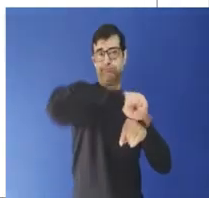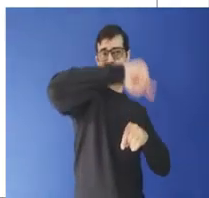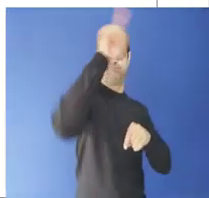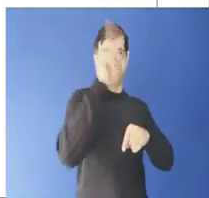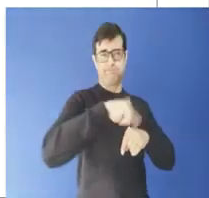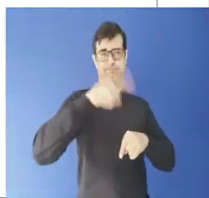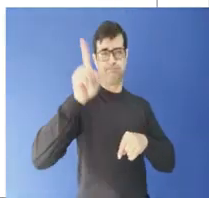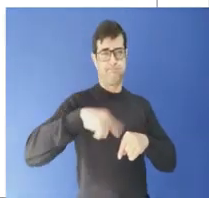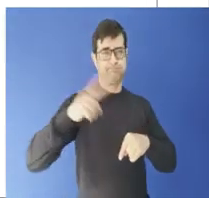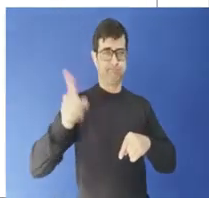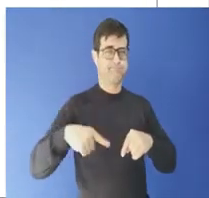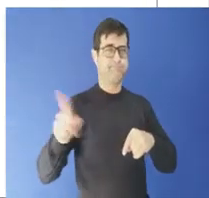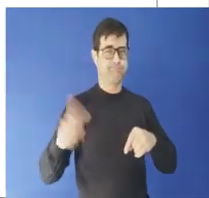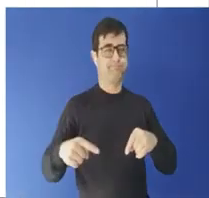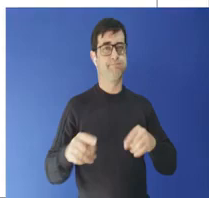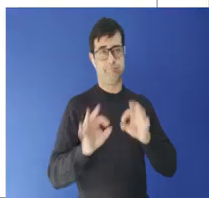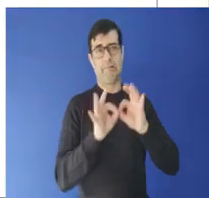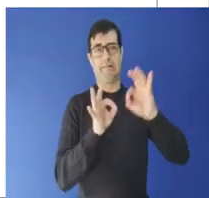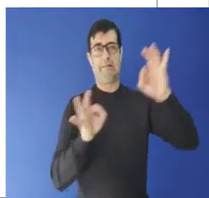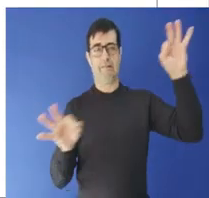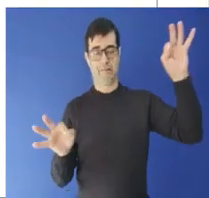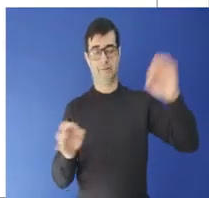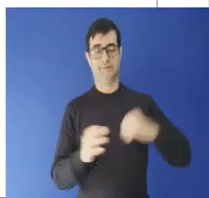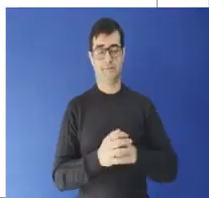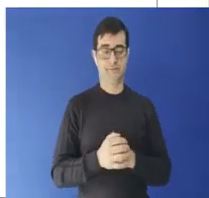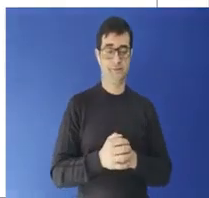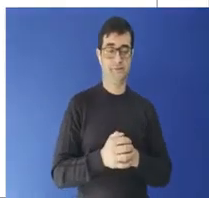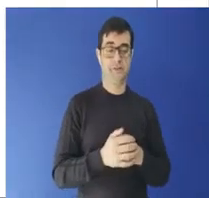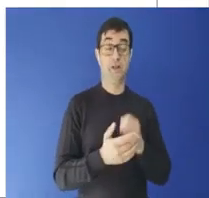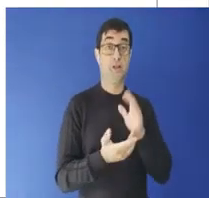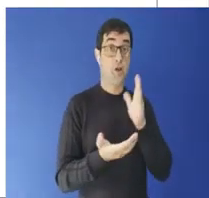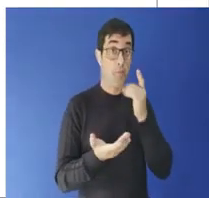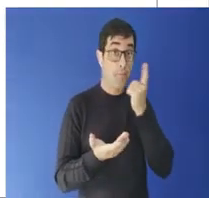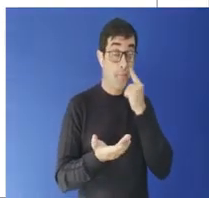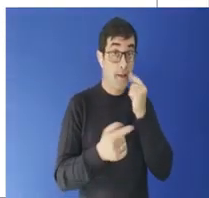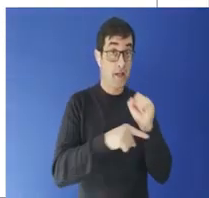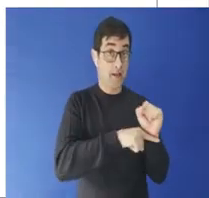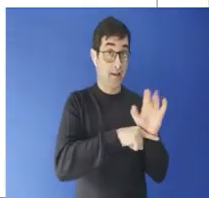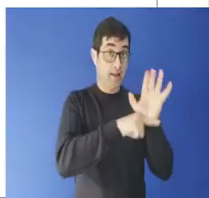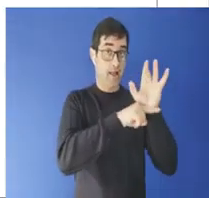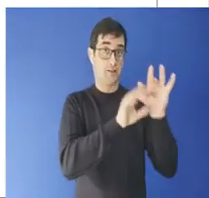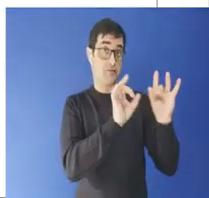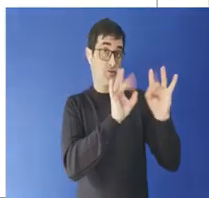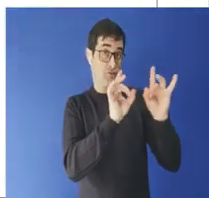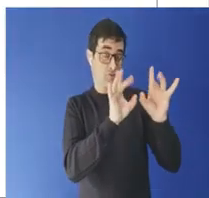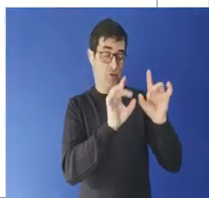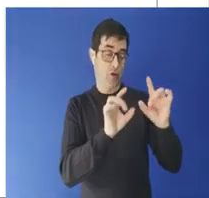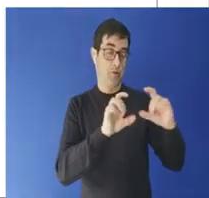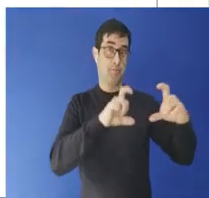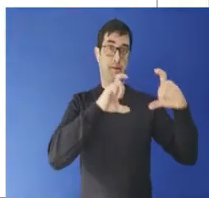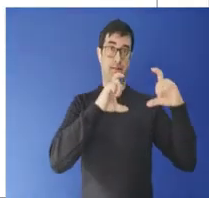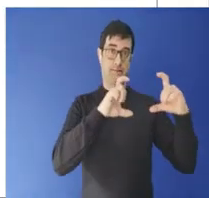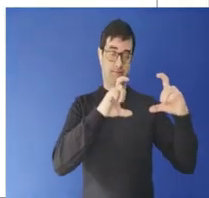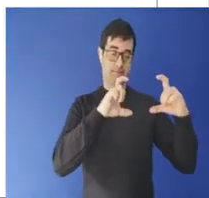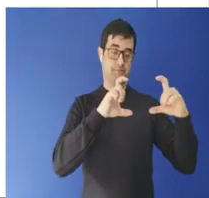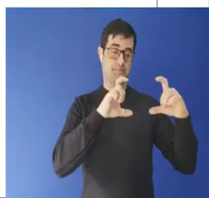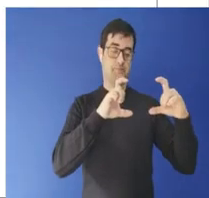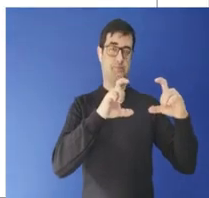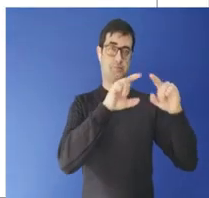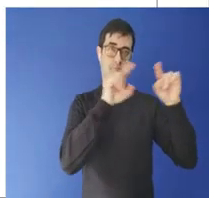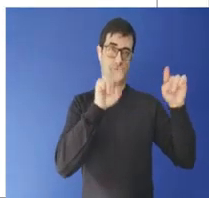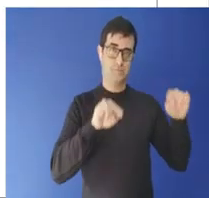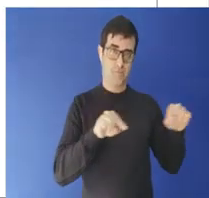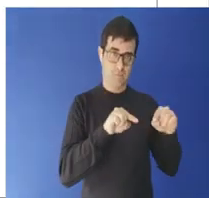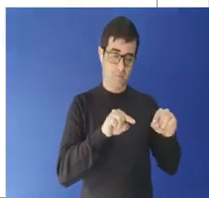eu coloco o gás nobre anterior a ele entre conchetes. E isso quer dizer que